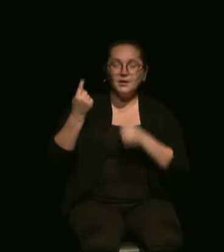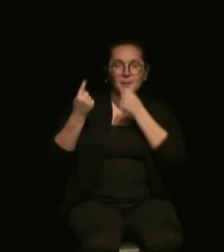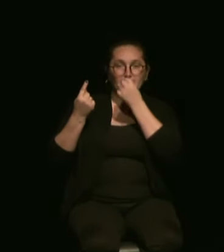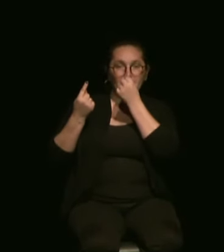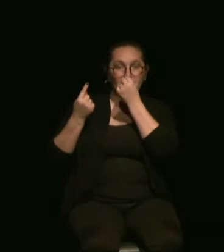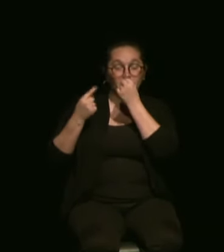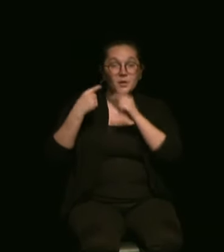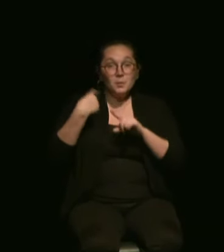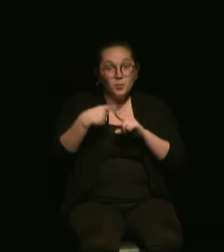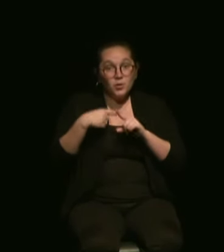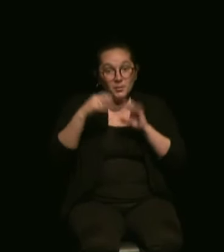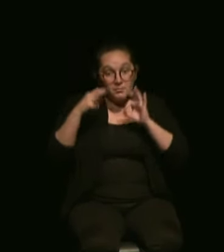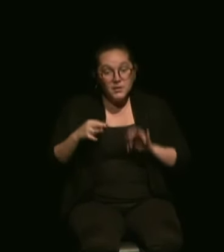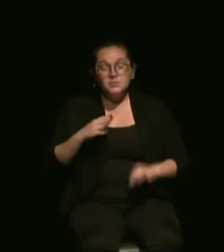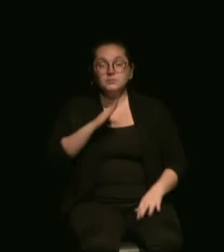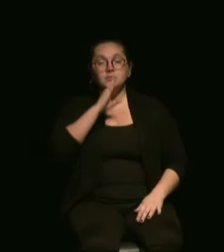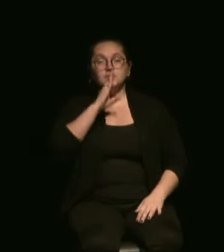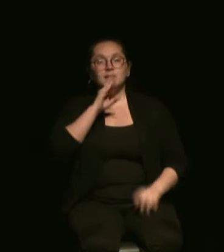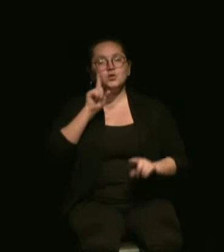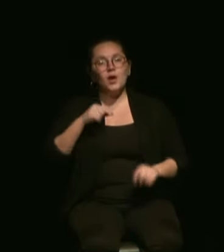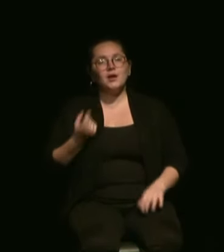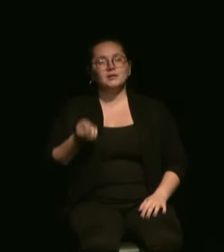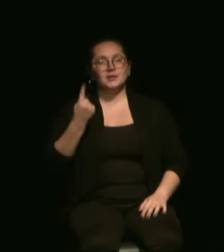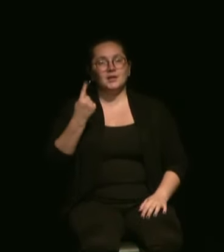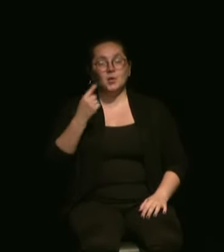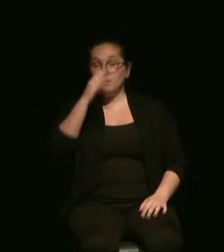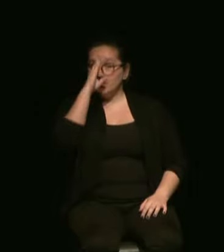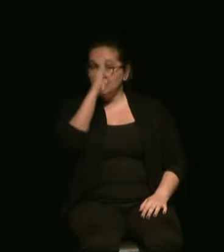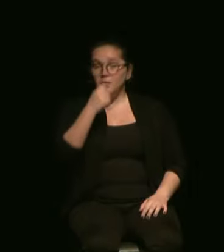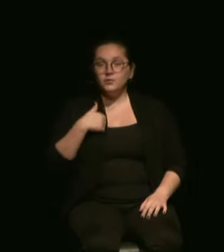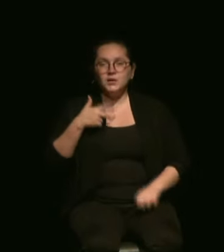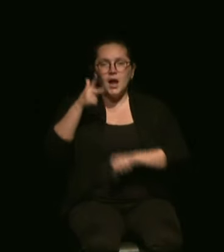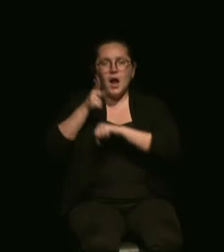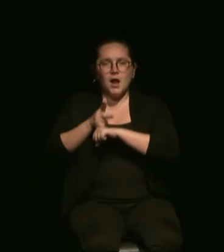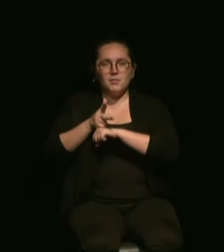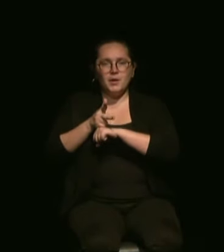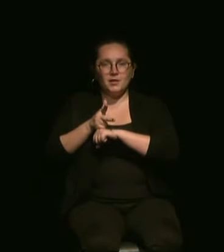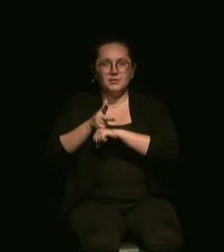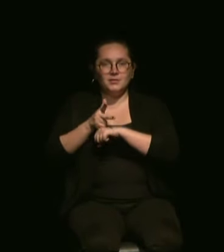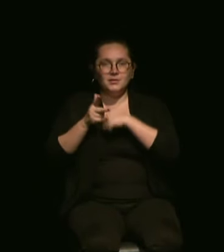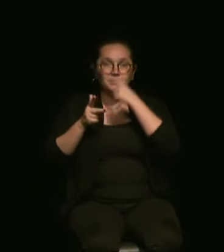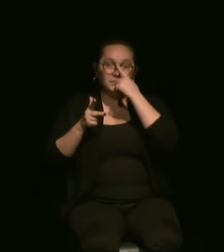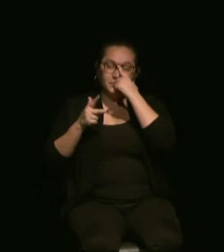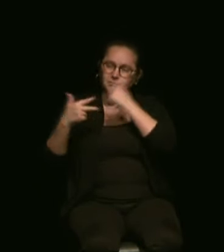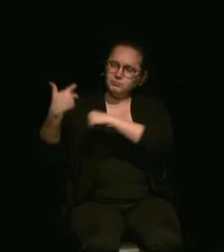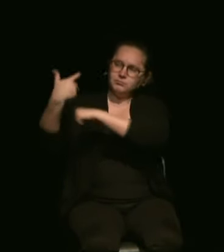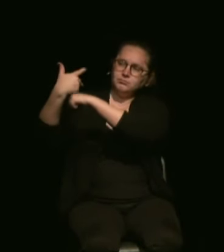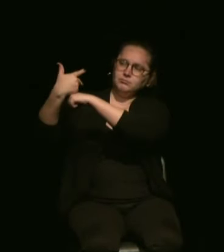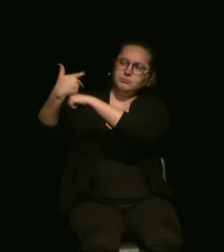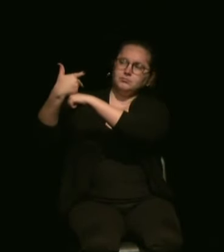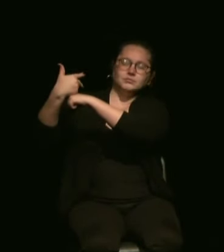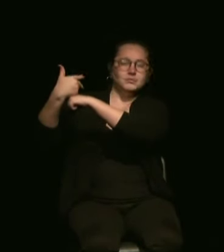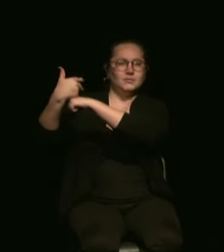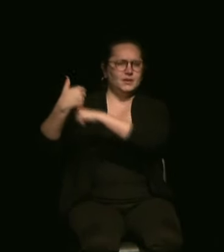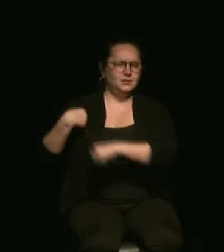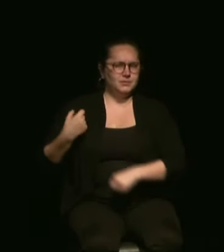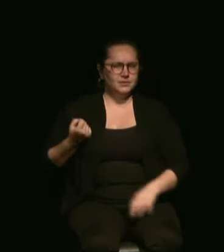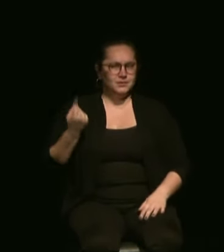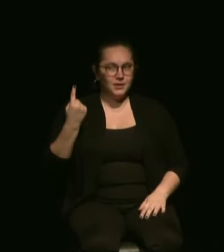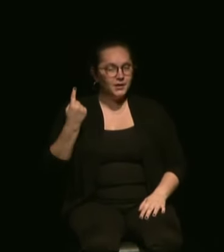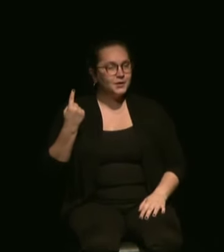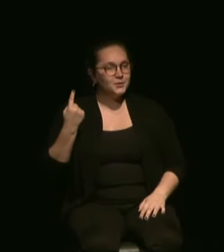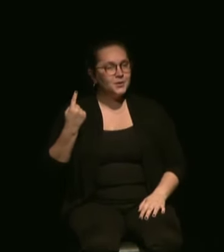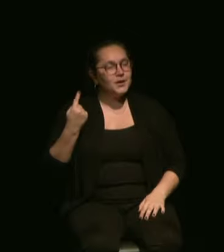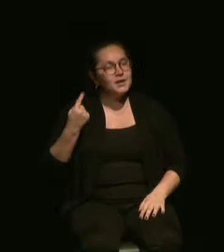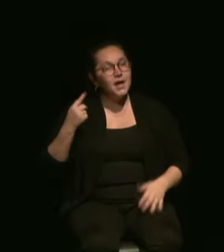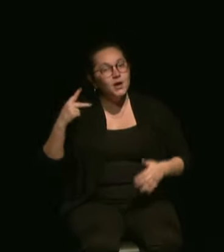silêncio de fato é estranho, principalmente quando você tem uma câmera olhando para você. E aí uma coisa nova surge, emerge. E o Coutinho